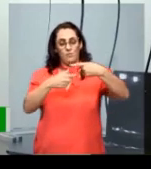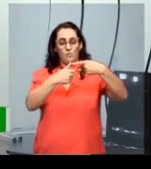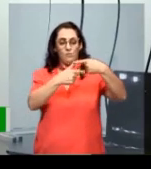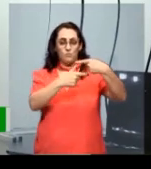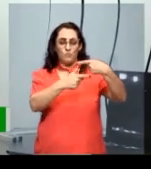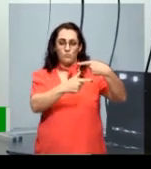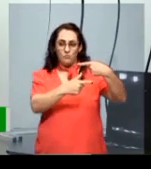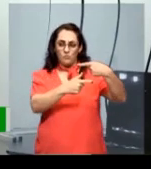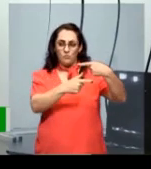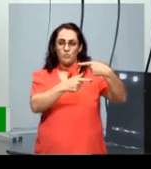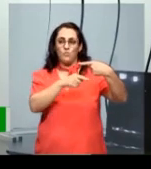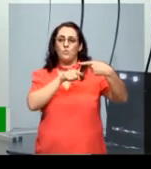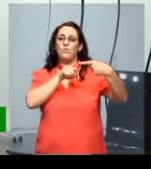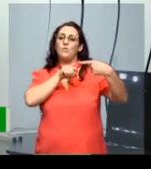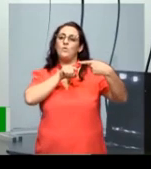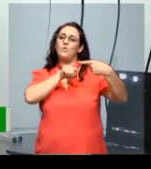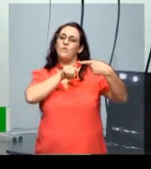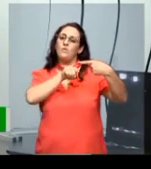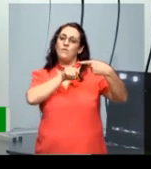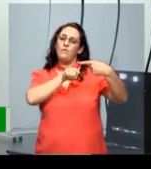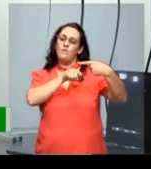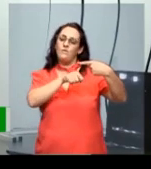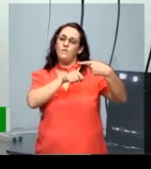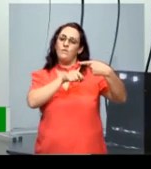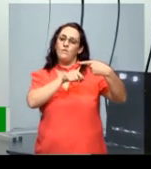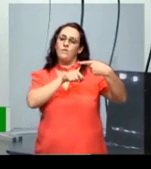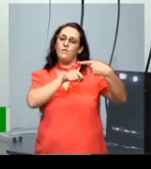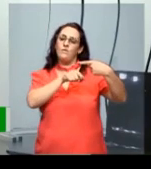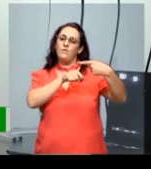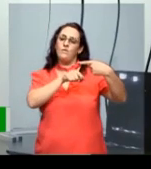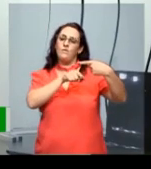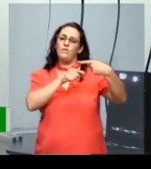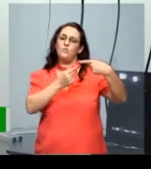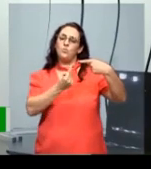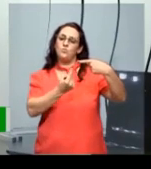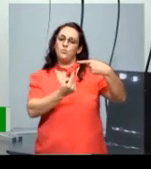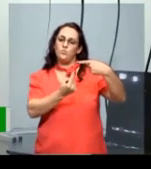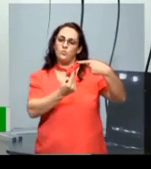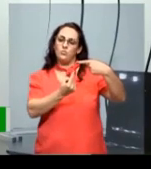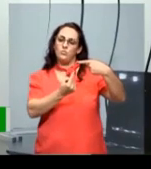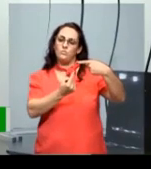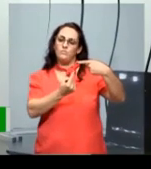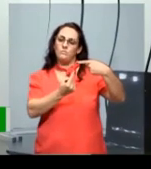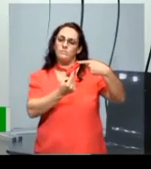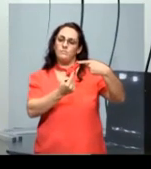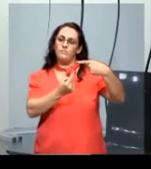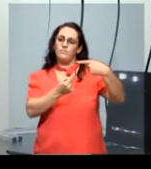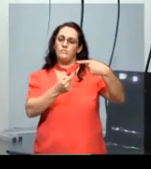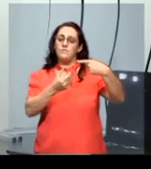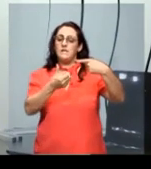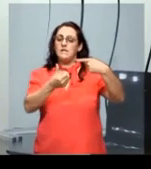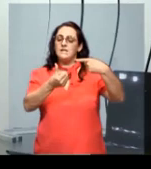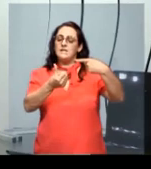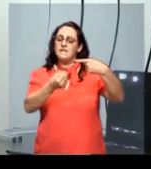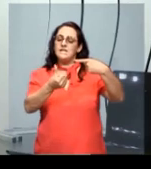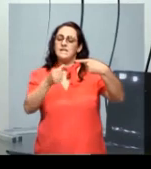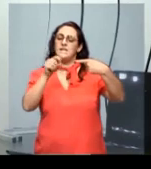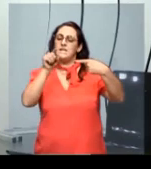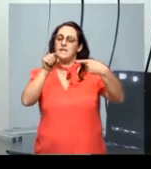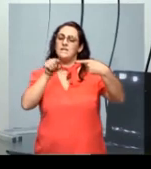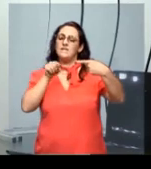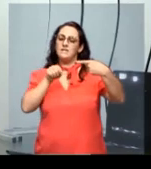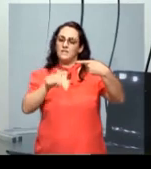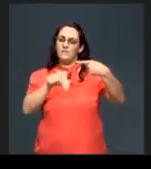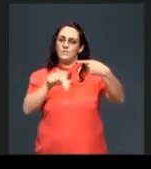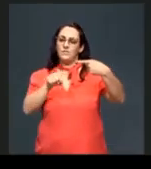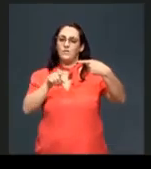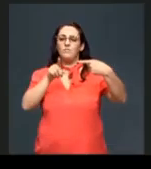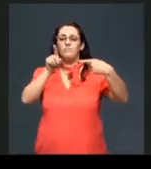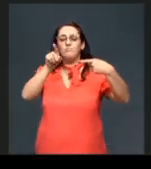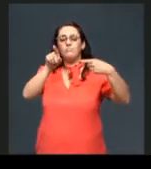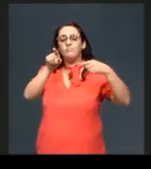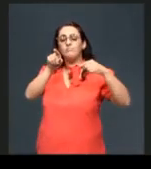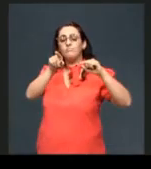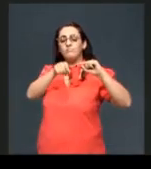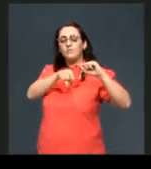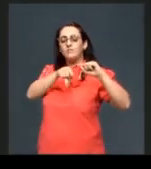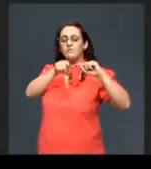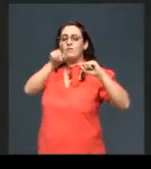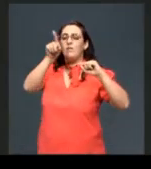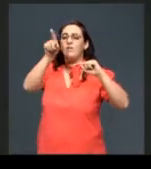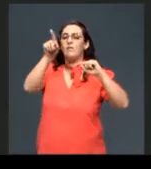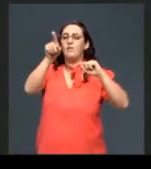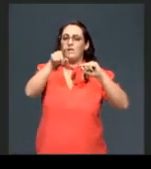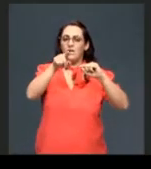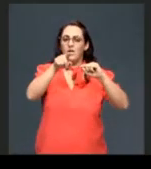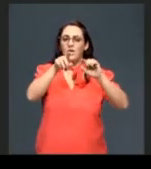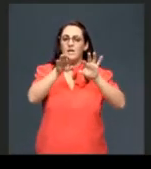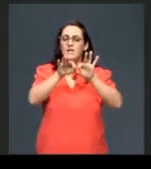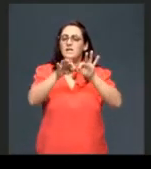fatorial. O 2 eu vou expandir, então vai ficar 2 vezes 1 sobre o 6 fatorial. E agora